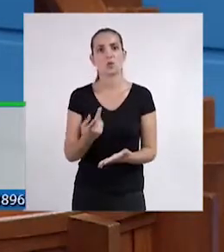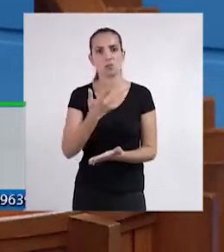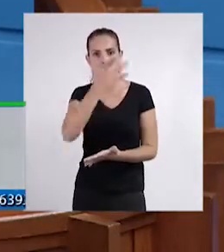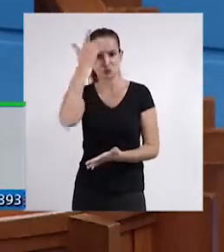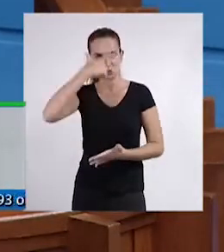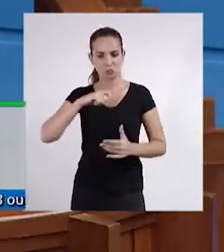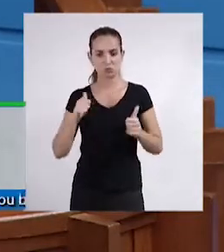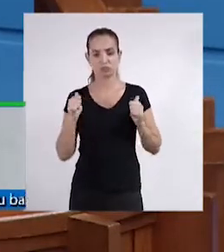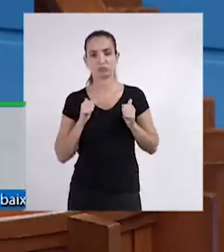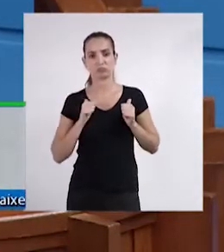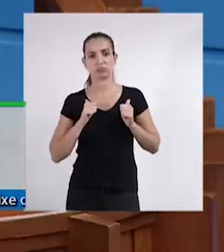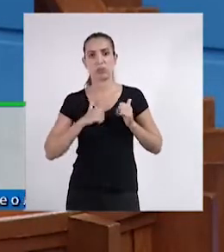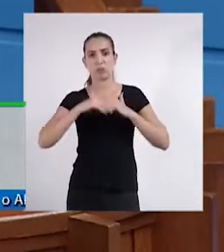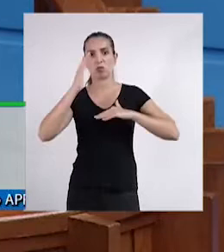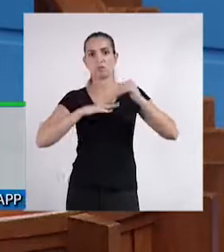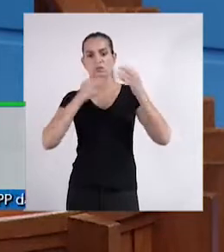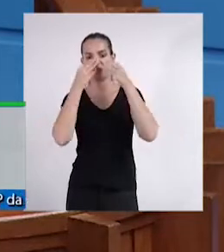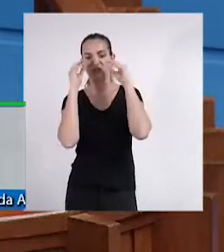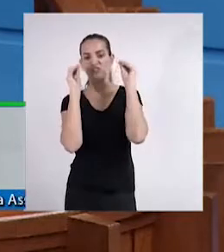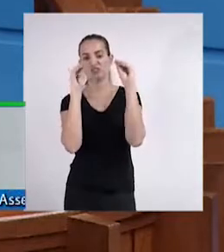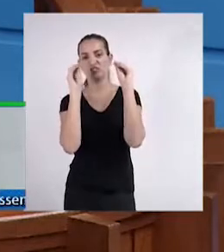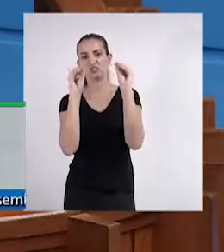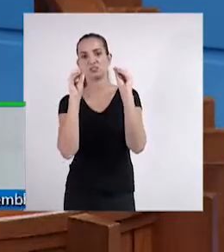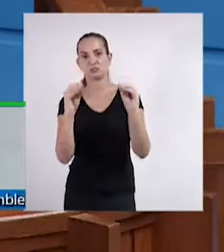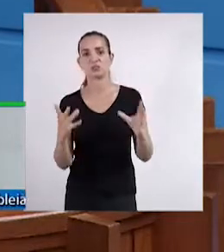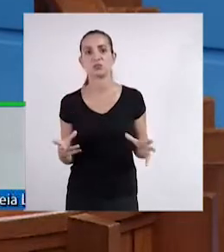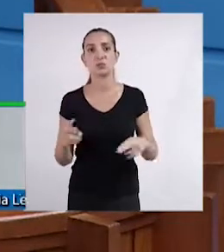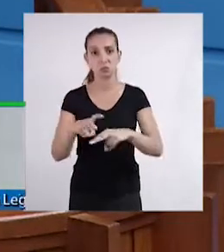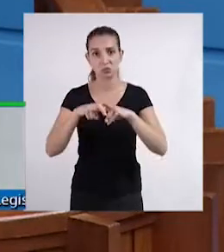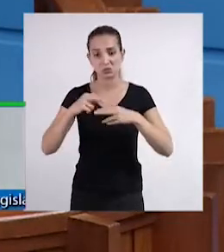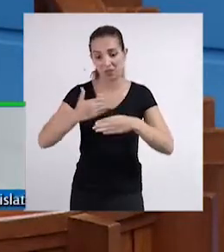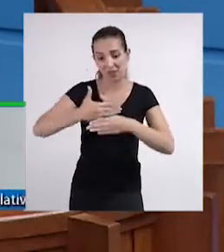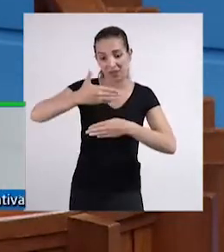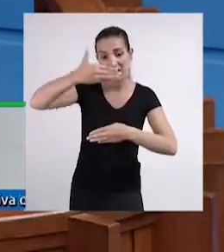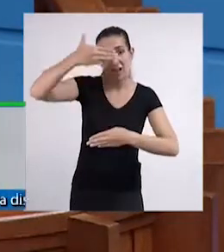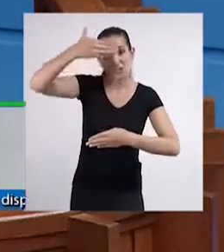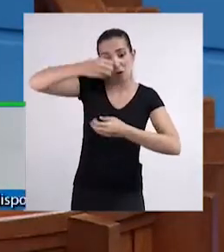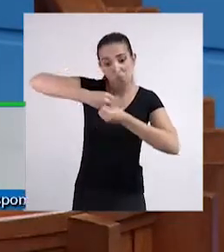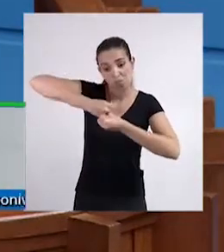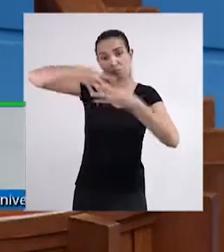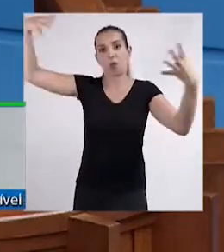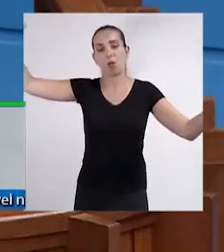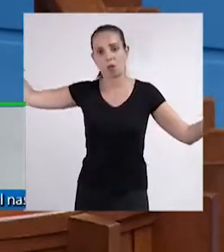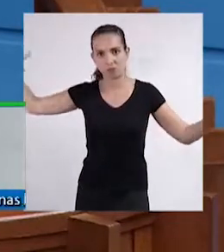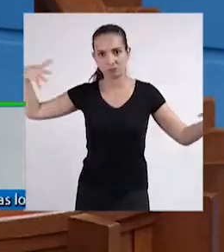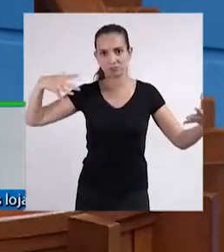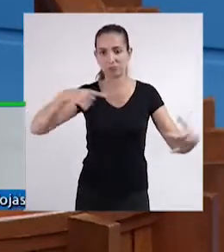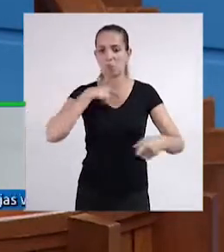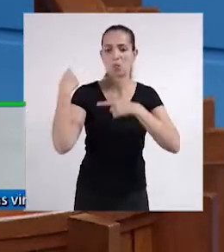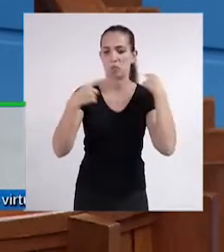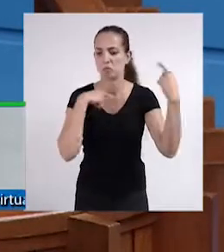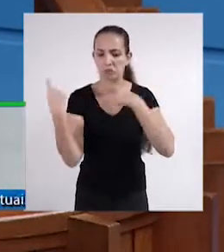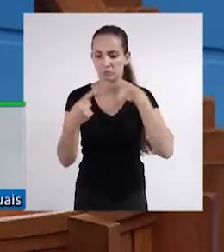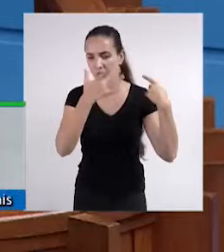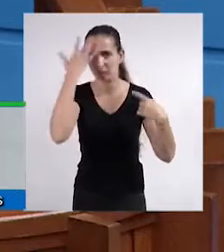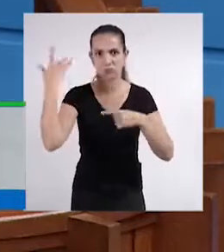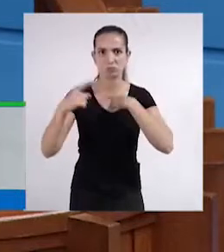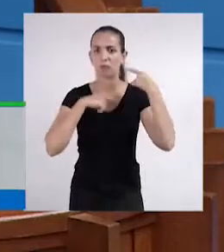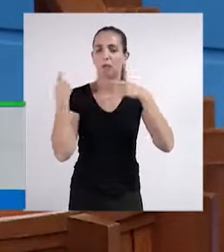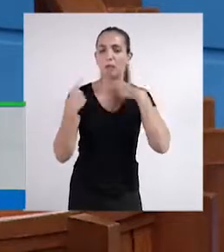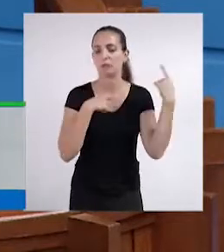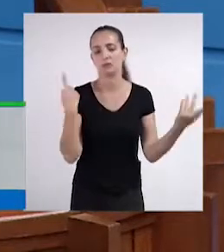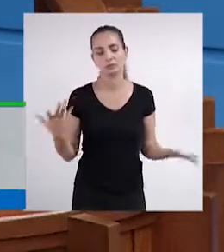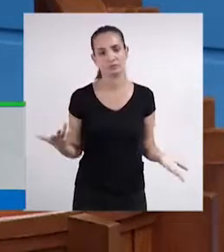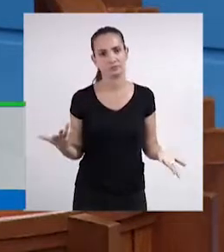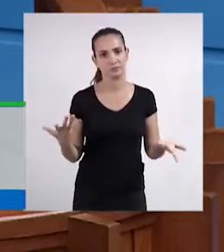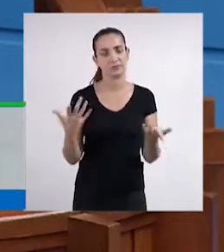vidas humanas e está mais do que comprovado isso. E, infelizmente, isso não serviu de lição, não serviu